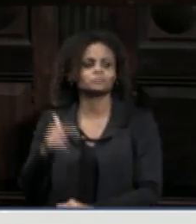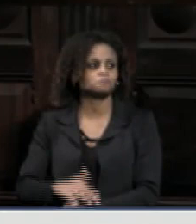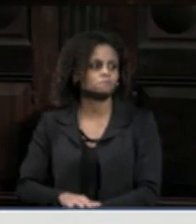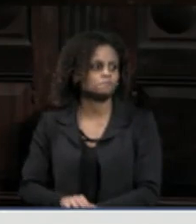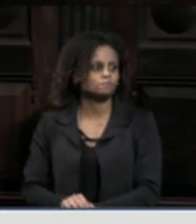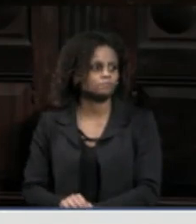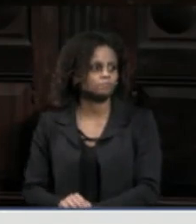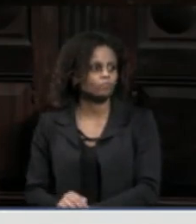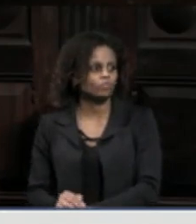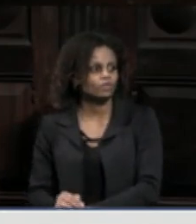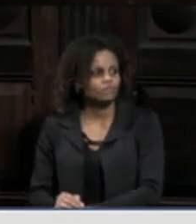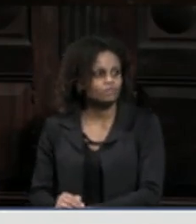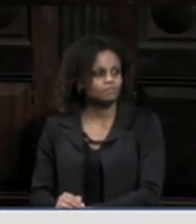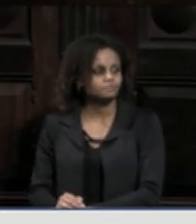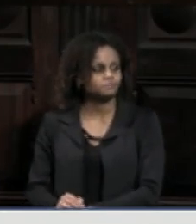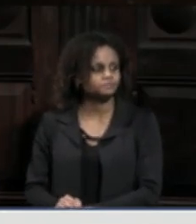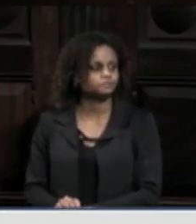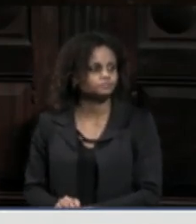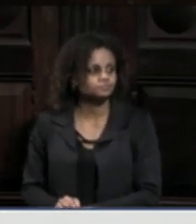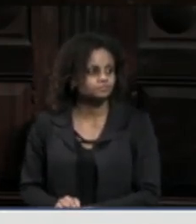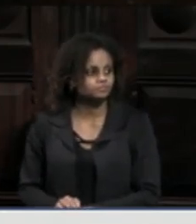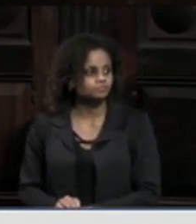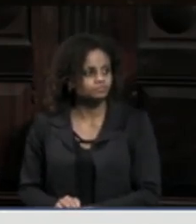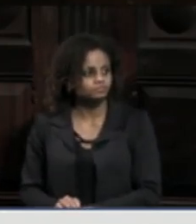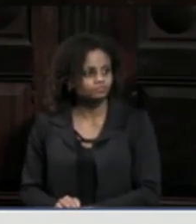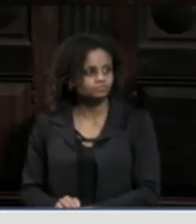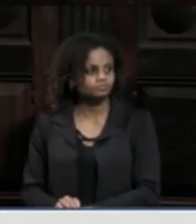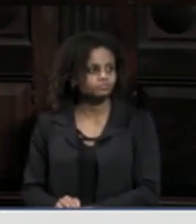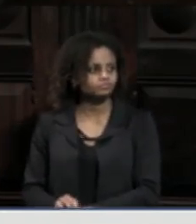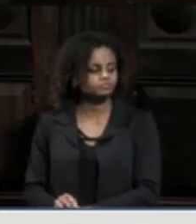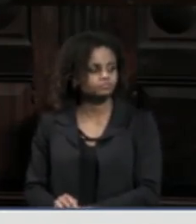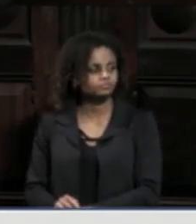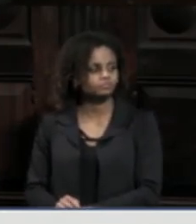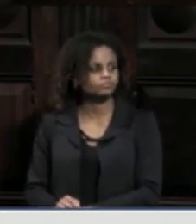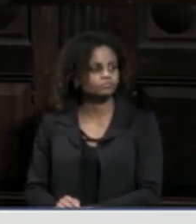mesmo a concessão enfrentando